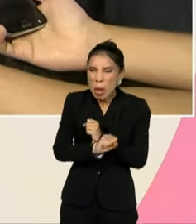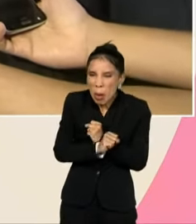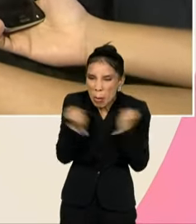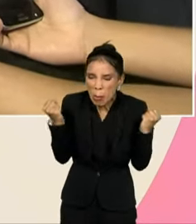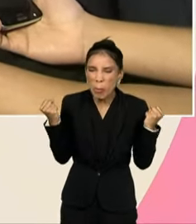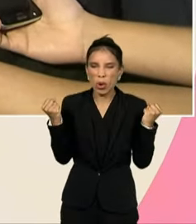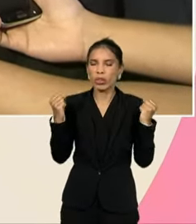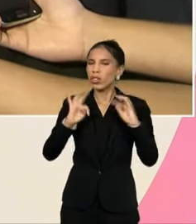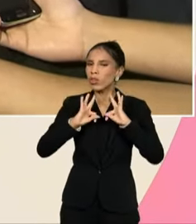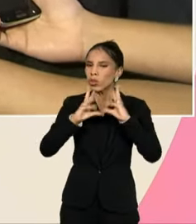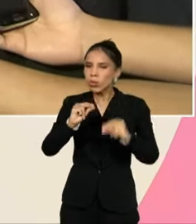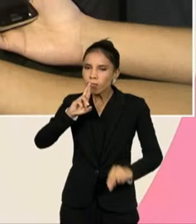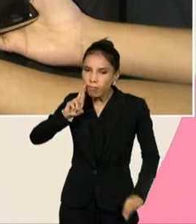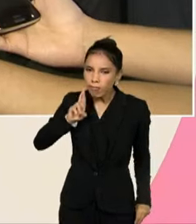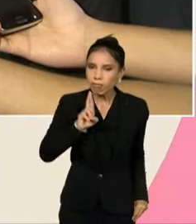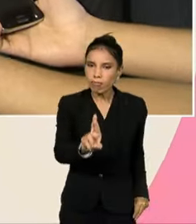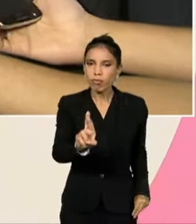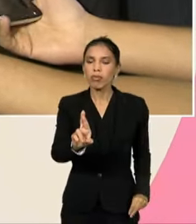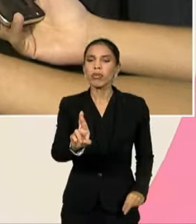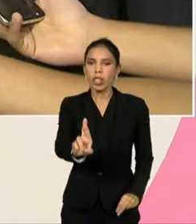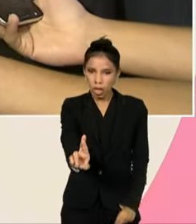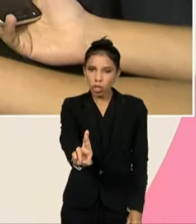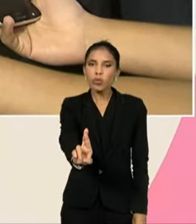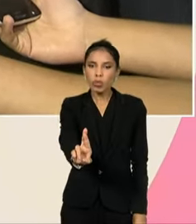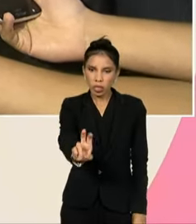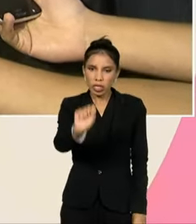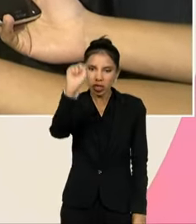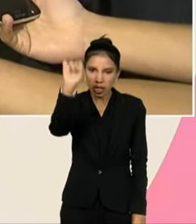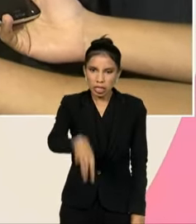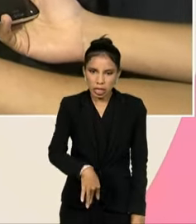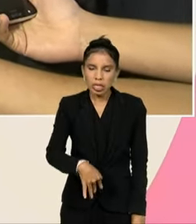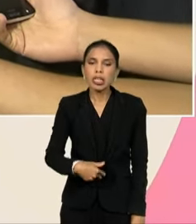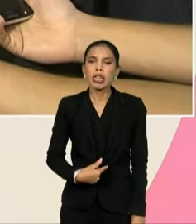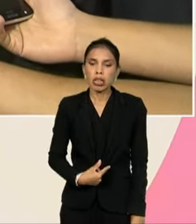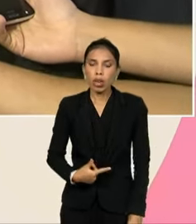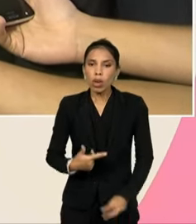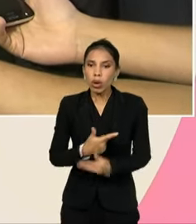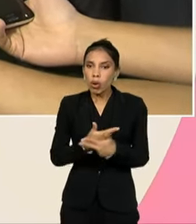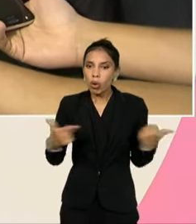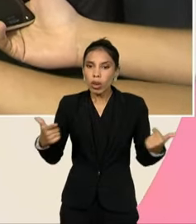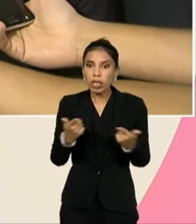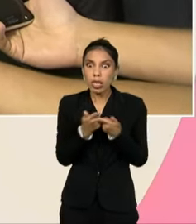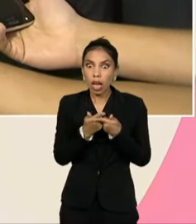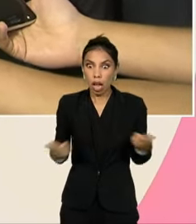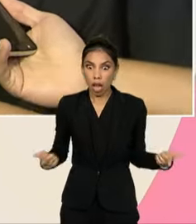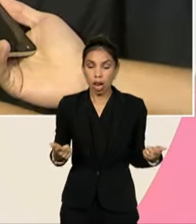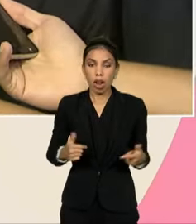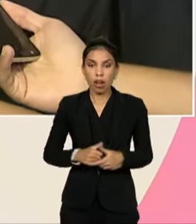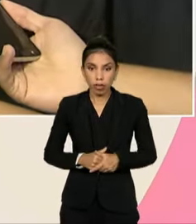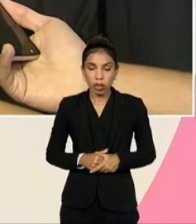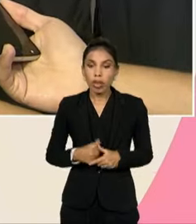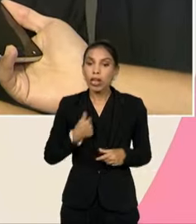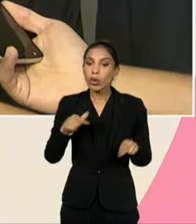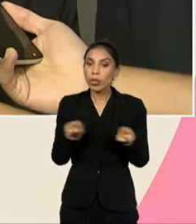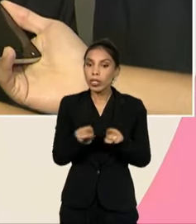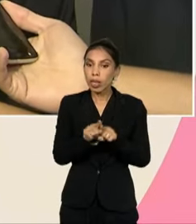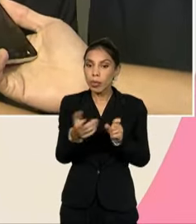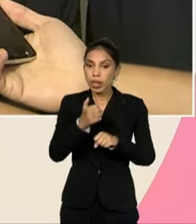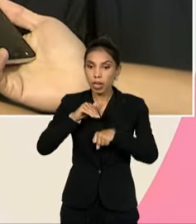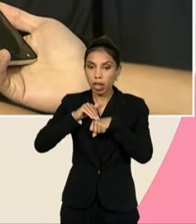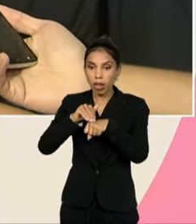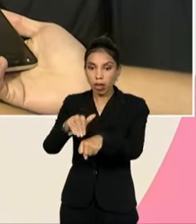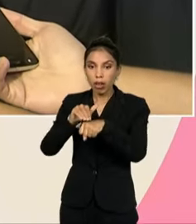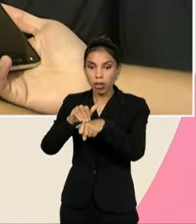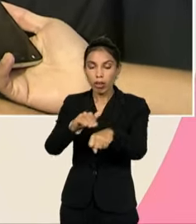dada uma resposta necessária e suficiente a esse caso gravíssimo. Eu também quero dizer para